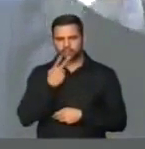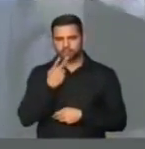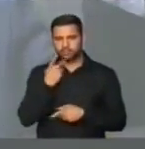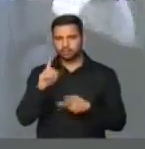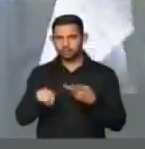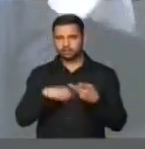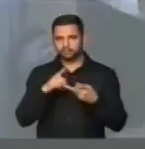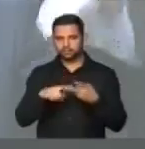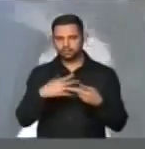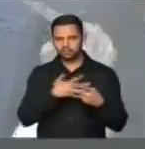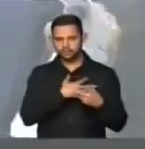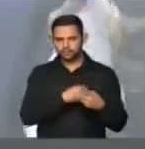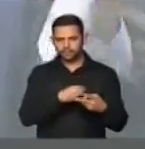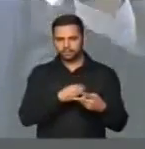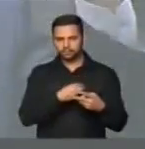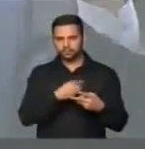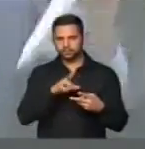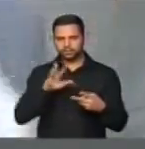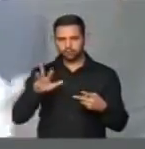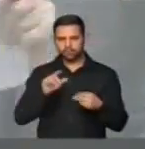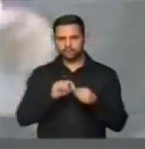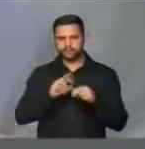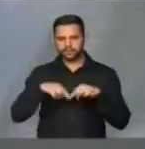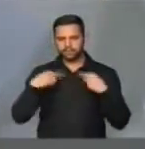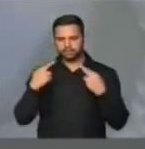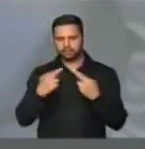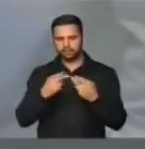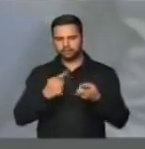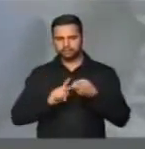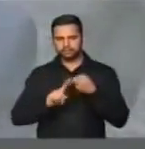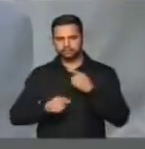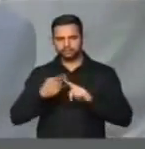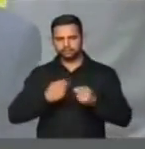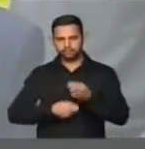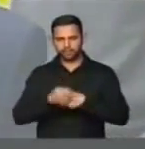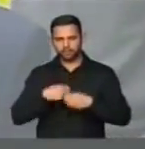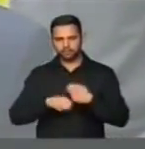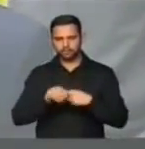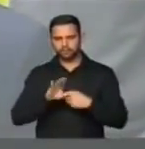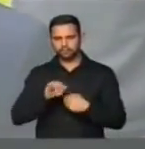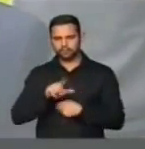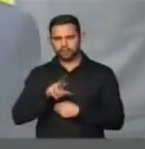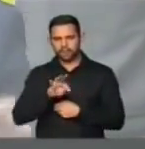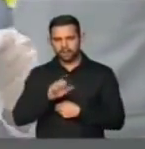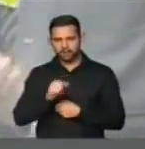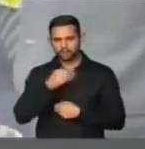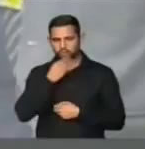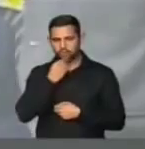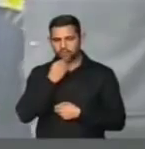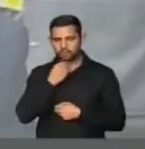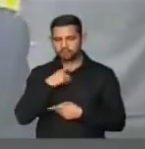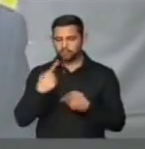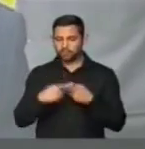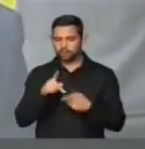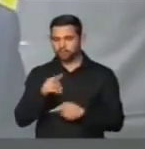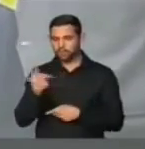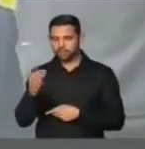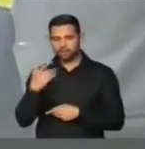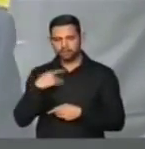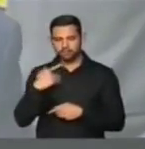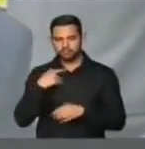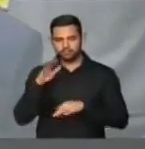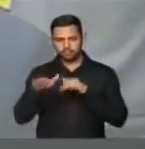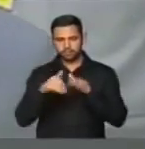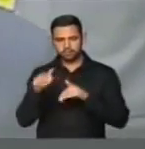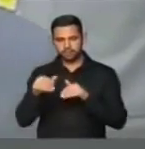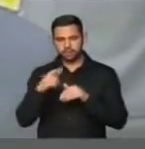também os filhos de Lula que faziam reuniões e negócios no escritório do seu Bulai. Por que é que então o PT não votou a